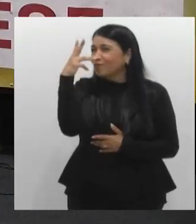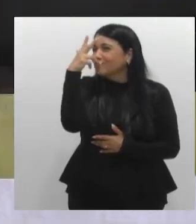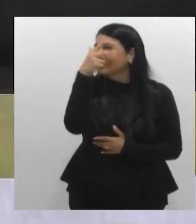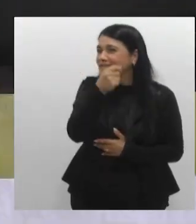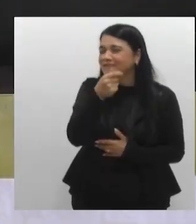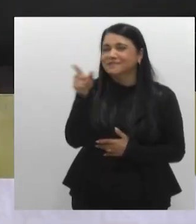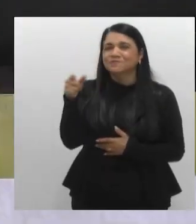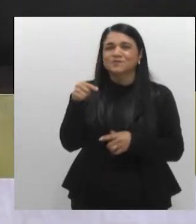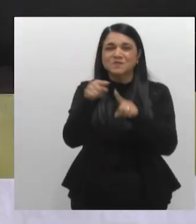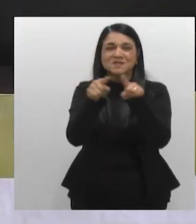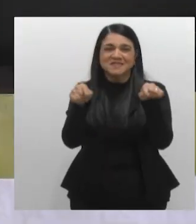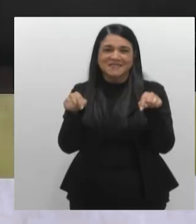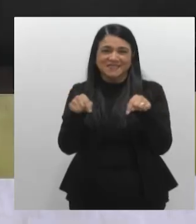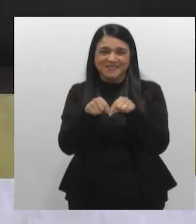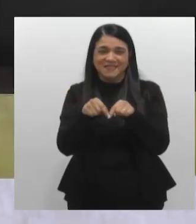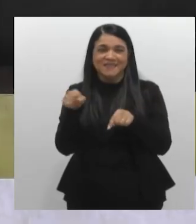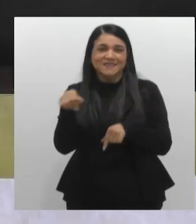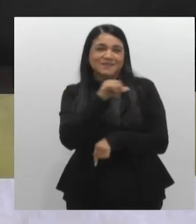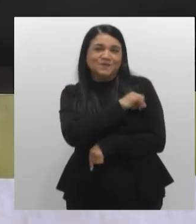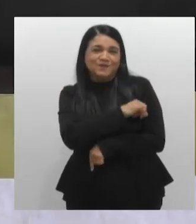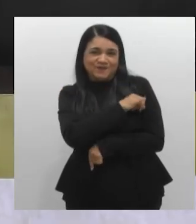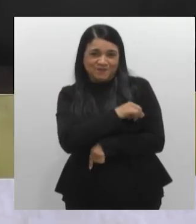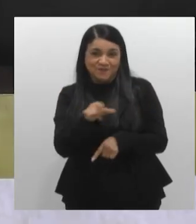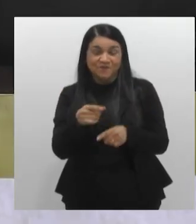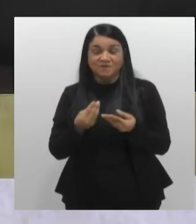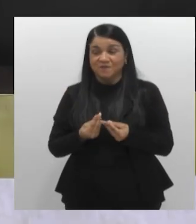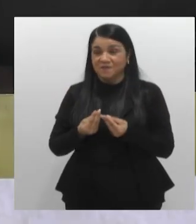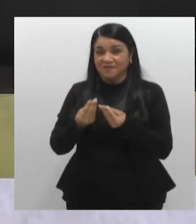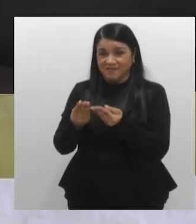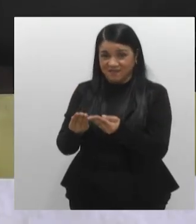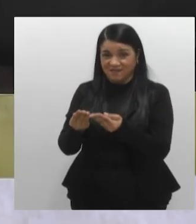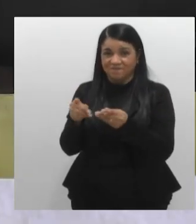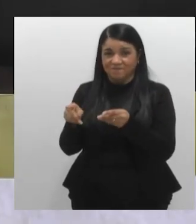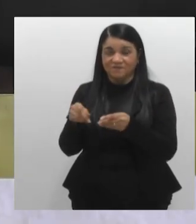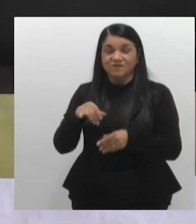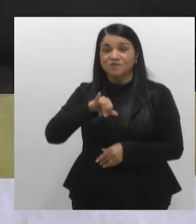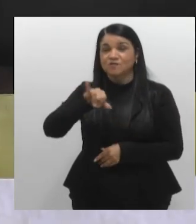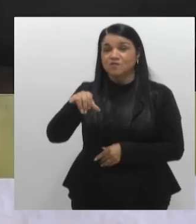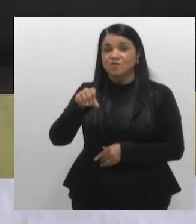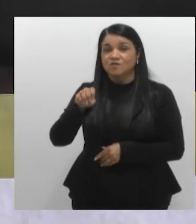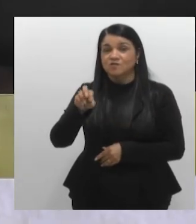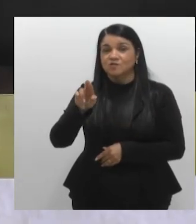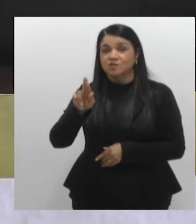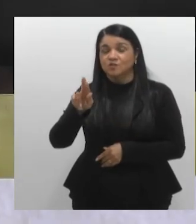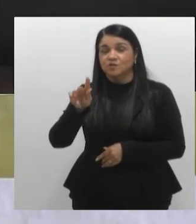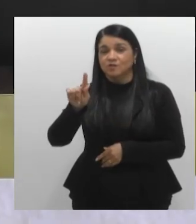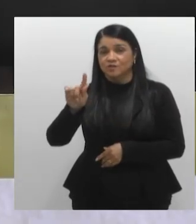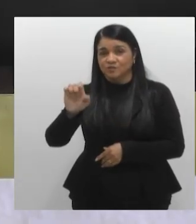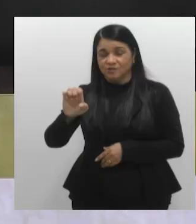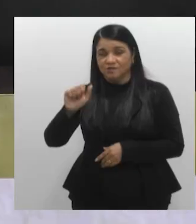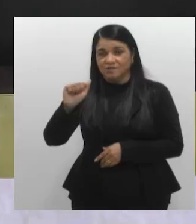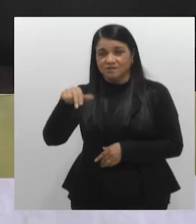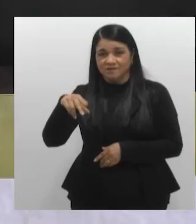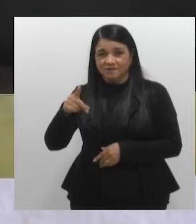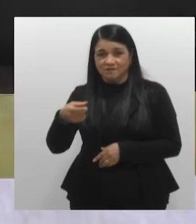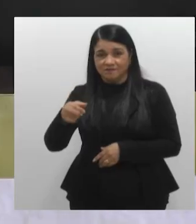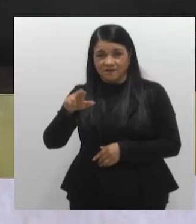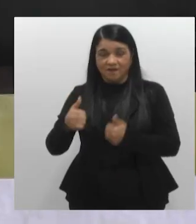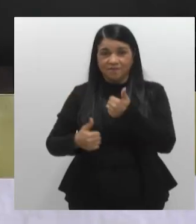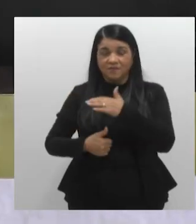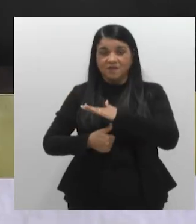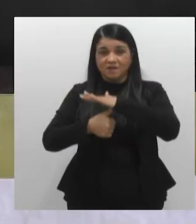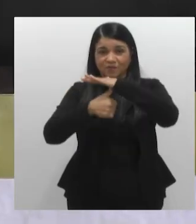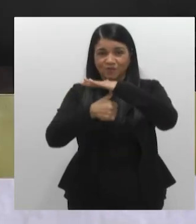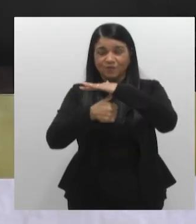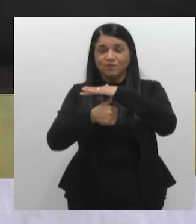para o seu gabinete aqui no Rio. Eu quero entregar também para o cônego Jorge André, reitor do Seminário São José. Por favor, cônego.